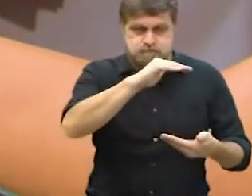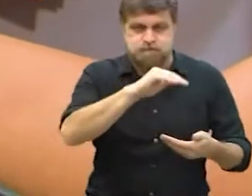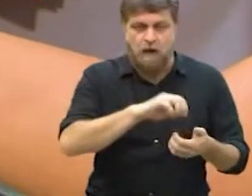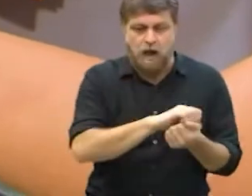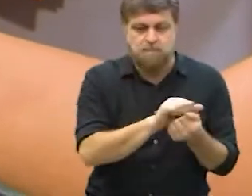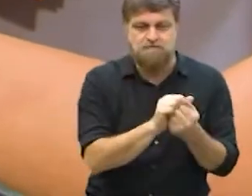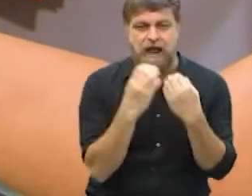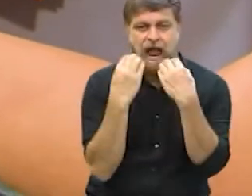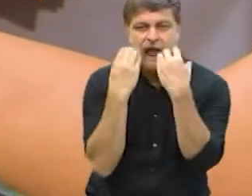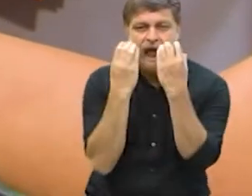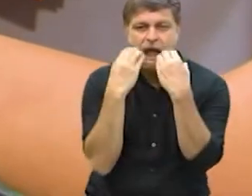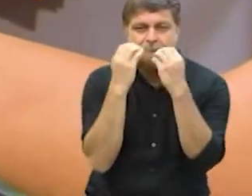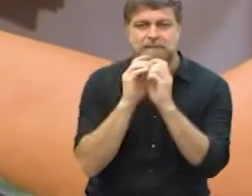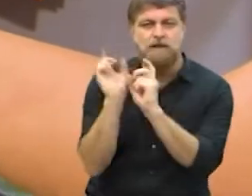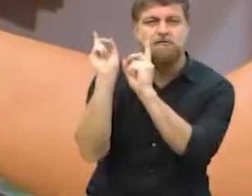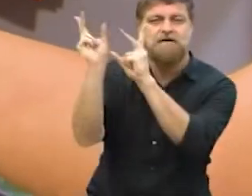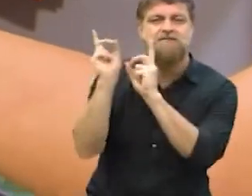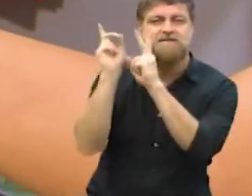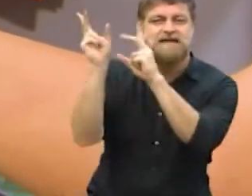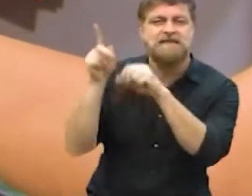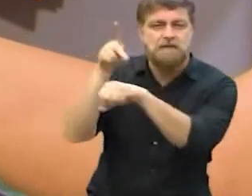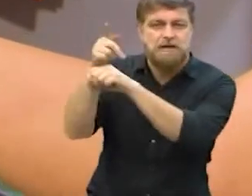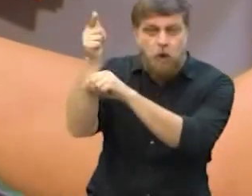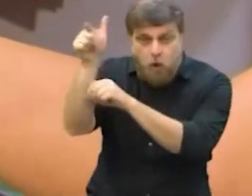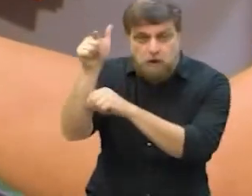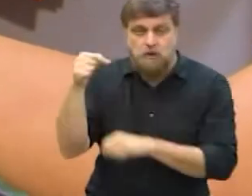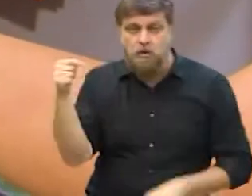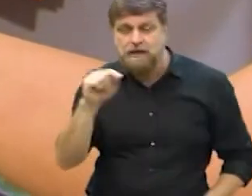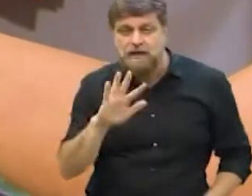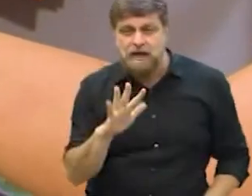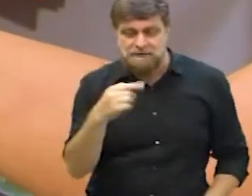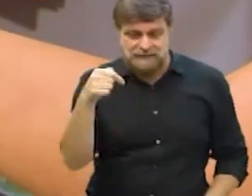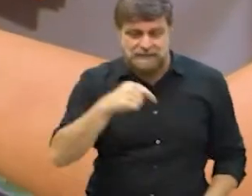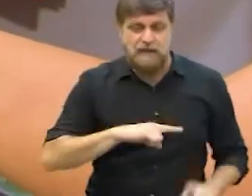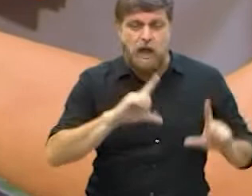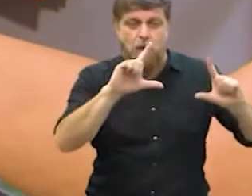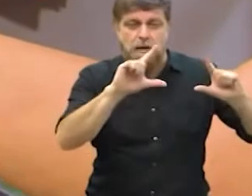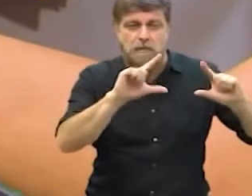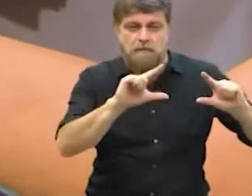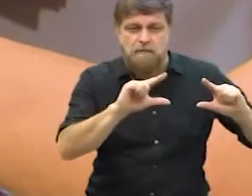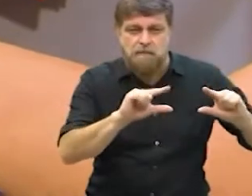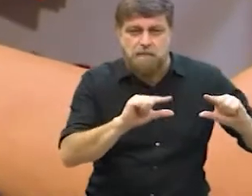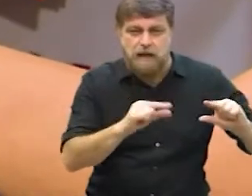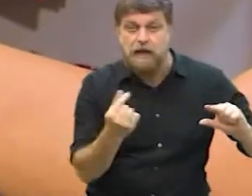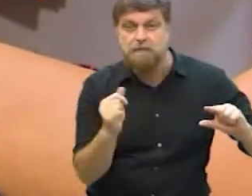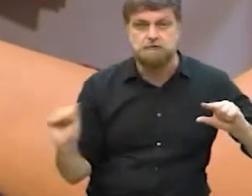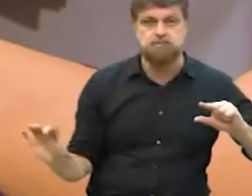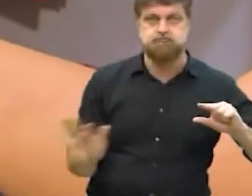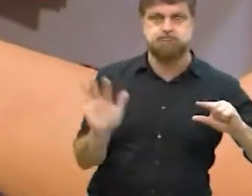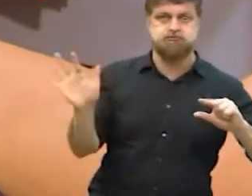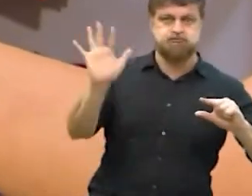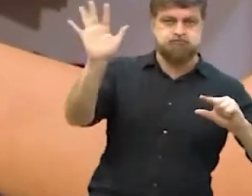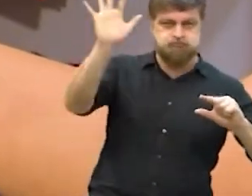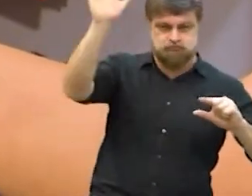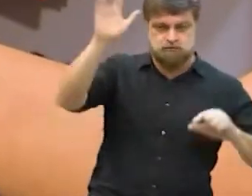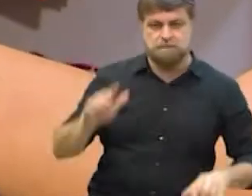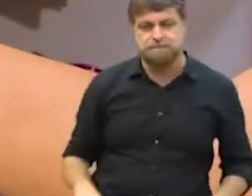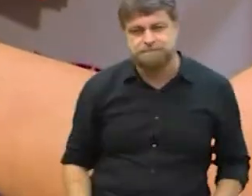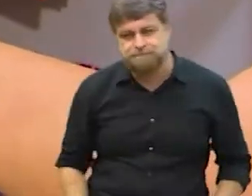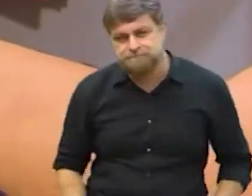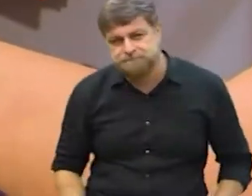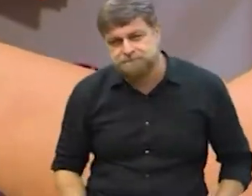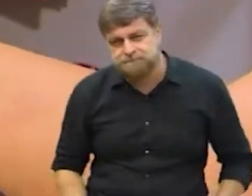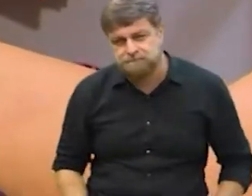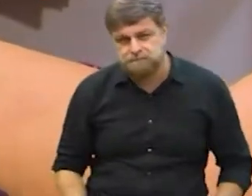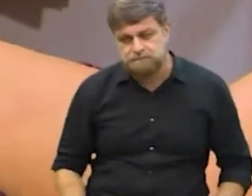Principalmente ração, parte de milho que eles estão exportando muito. Então acaba ficando menos para a gente e o produto subindo mais,